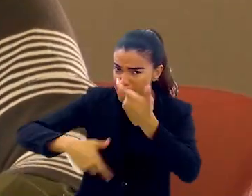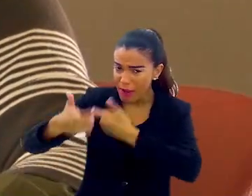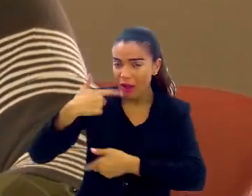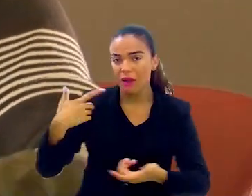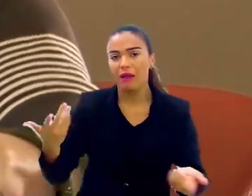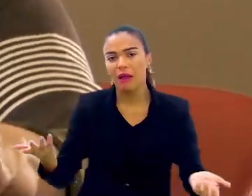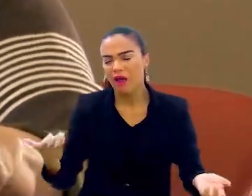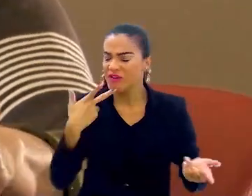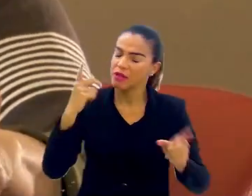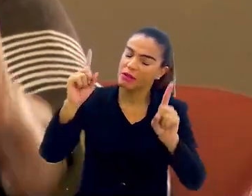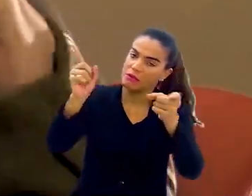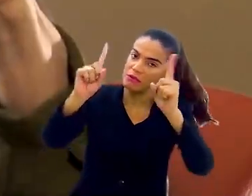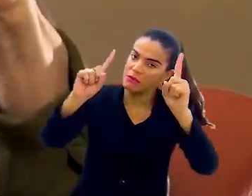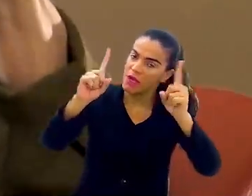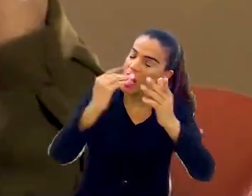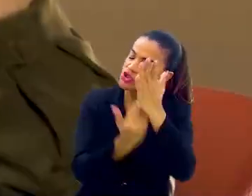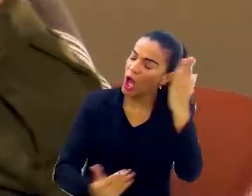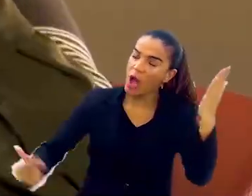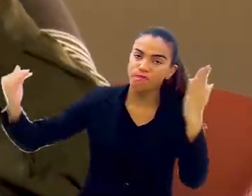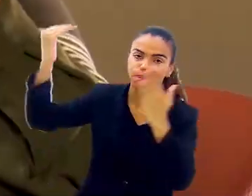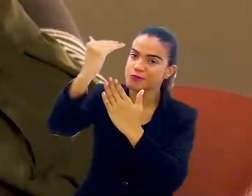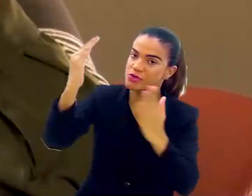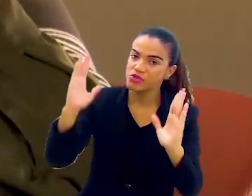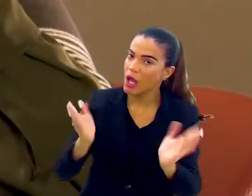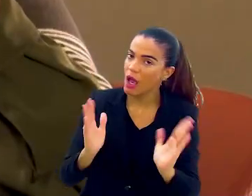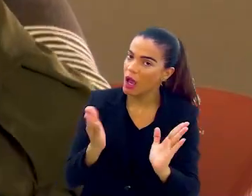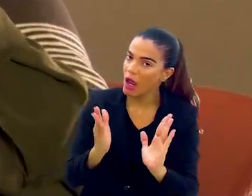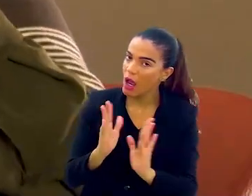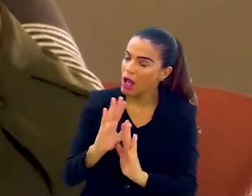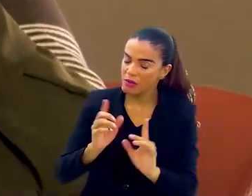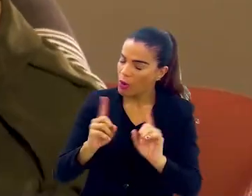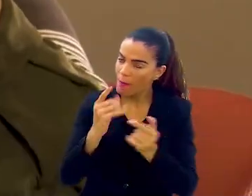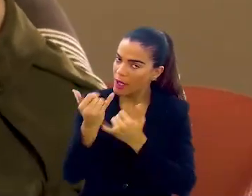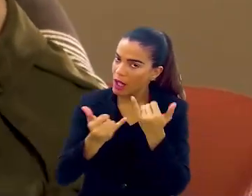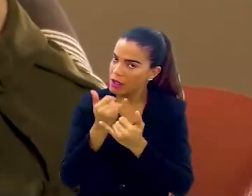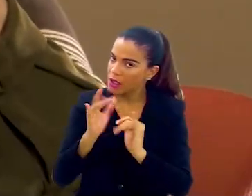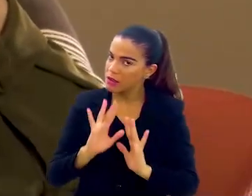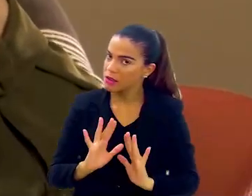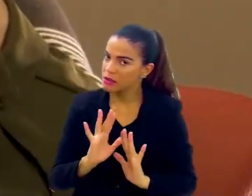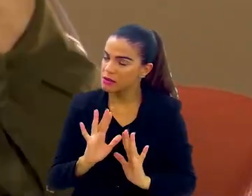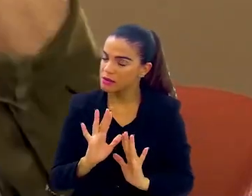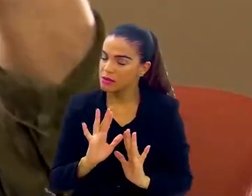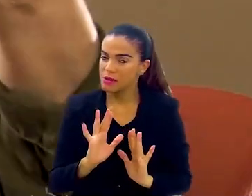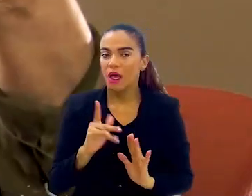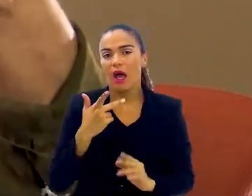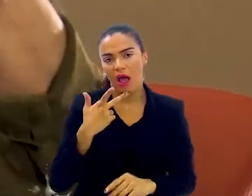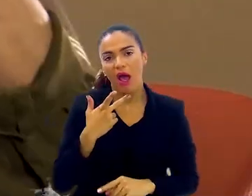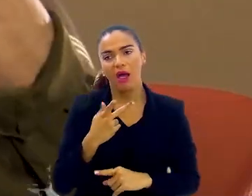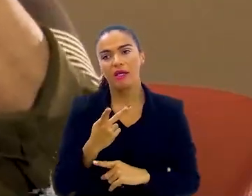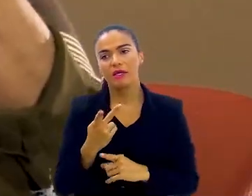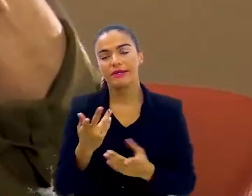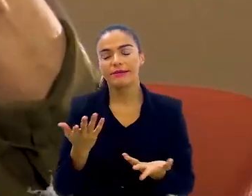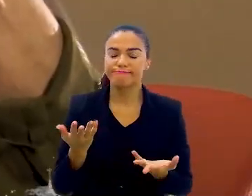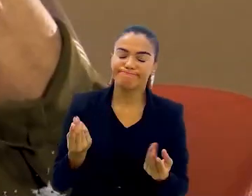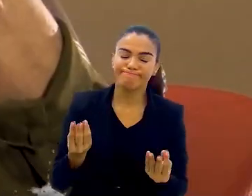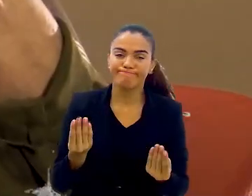mim. Daí eu falei, não, aí passou do limite, não é mais brincadeira. E fui no